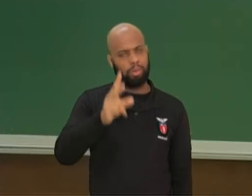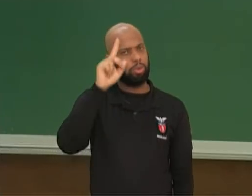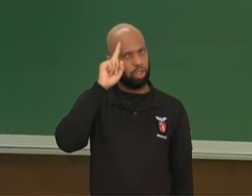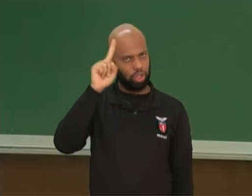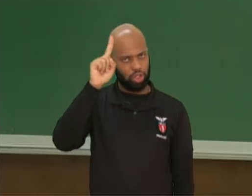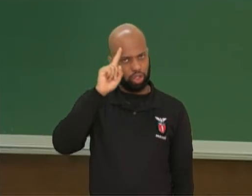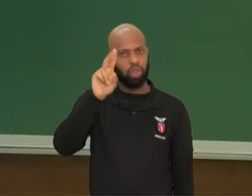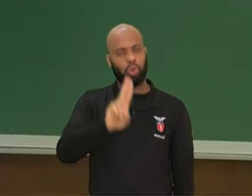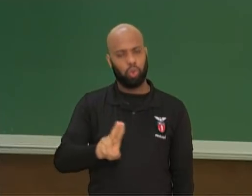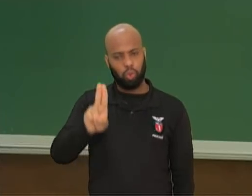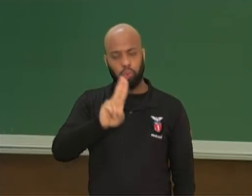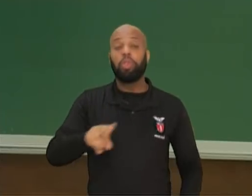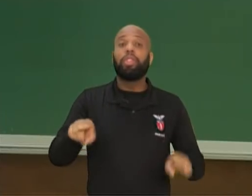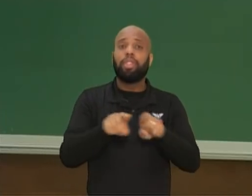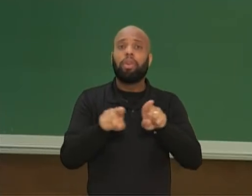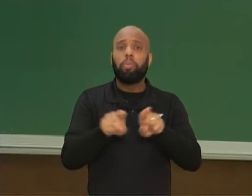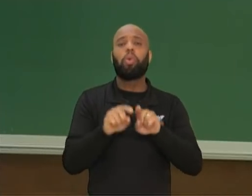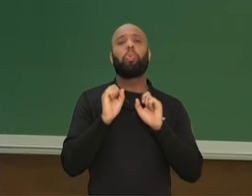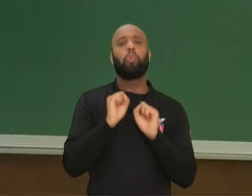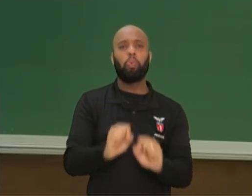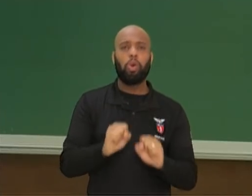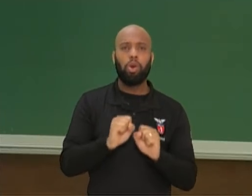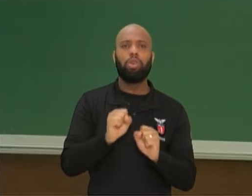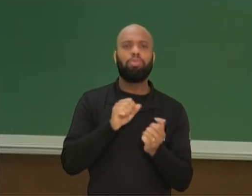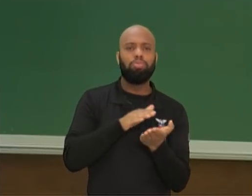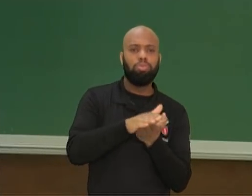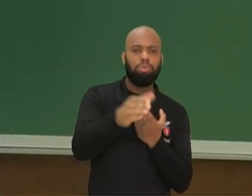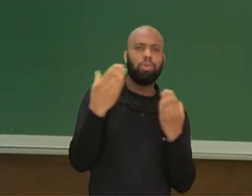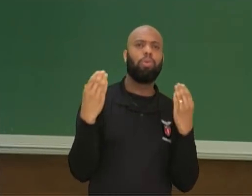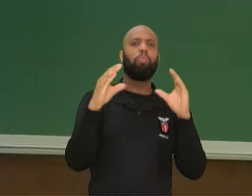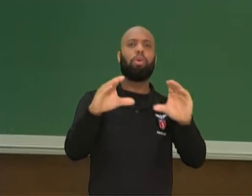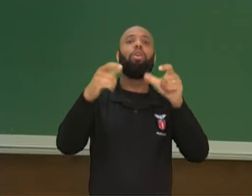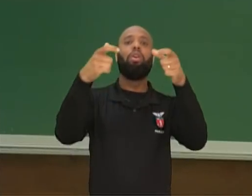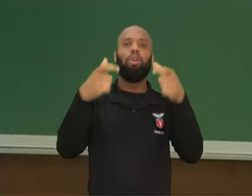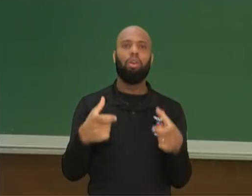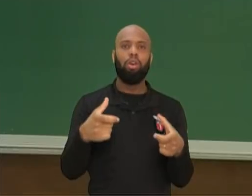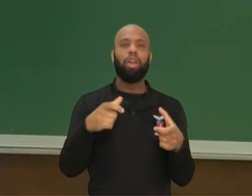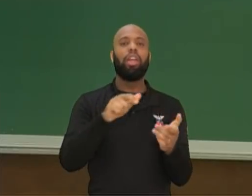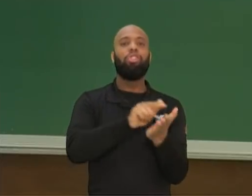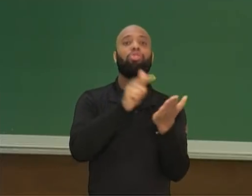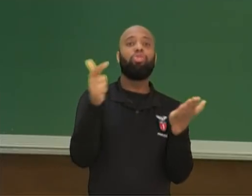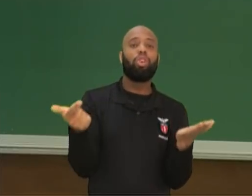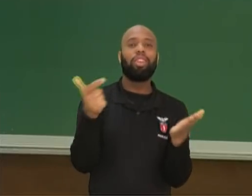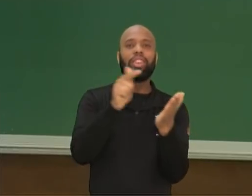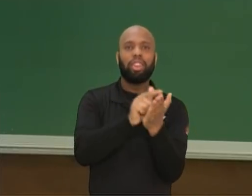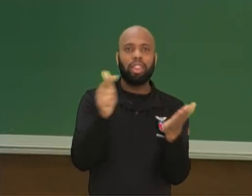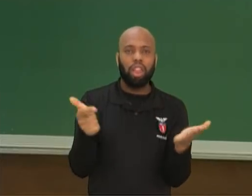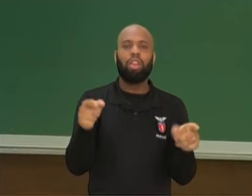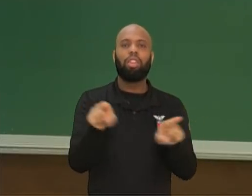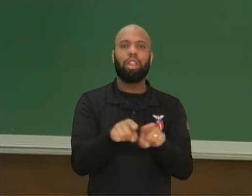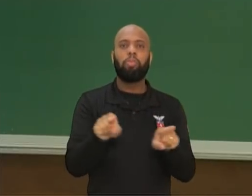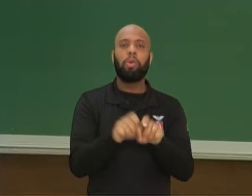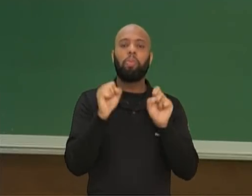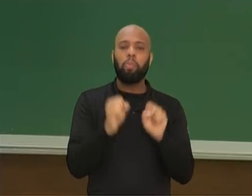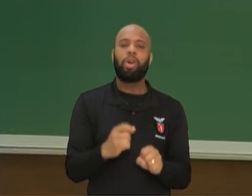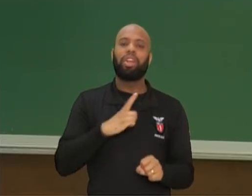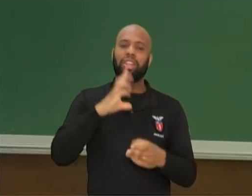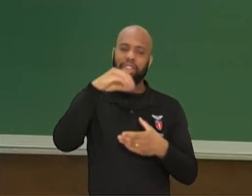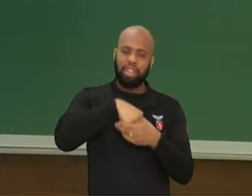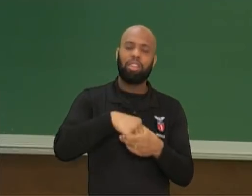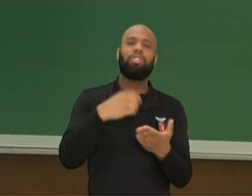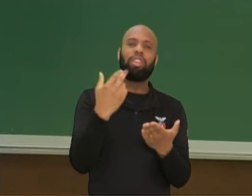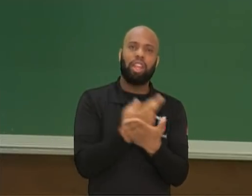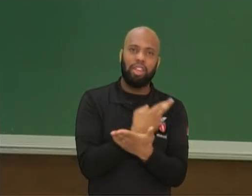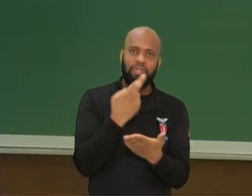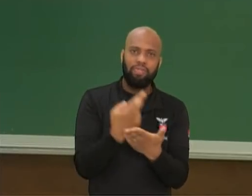dia a dia. E além disso, ele pode ser publicado aonde mesmo? Em jornais, pode ser publicado em revista,